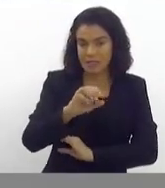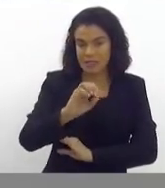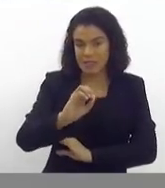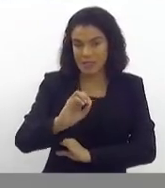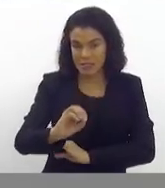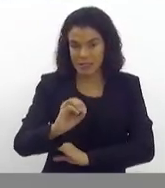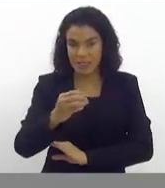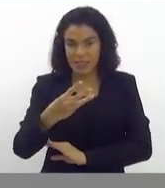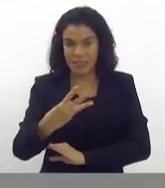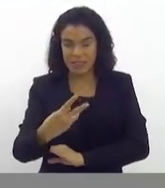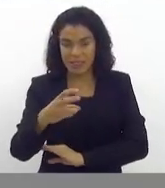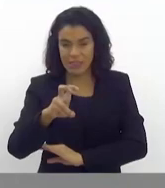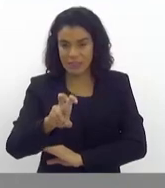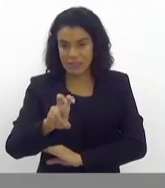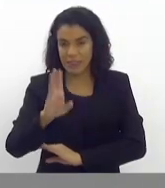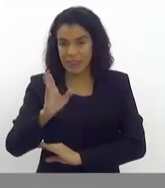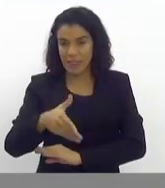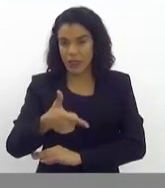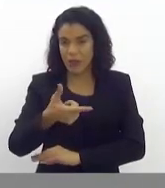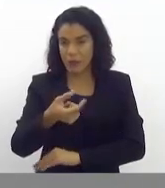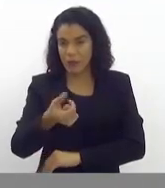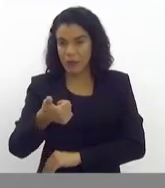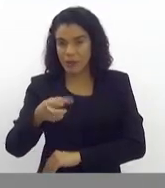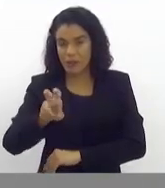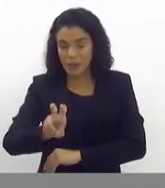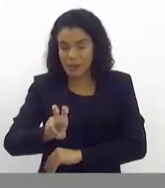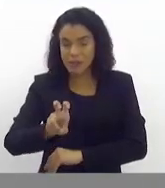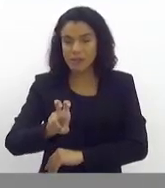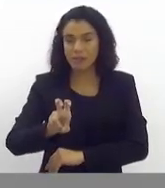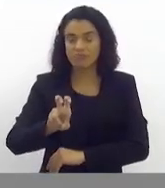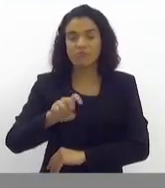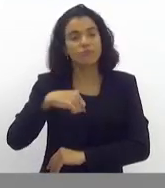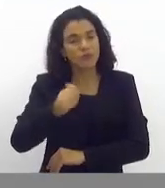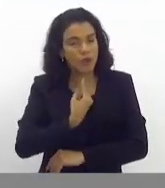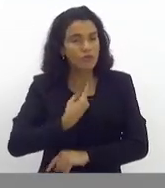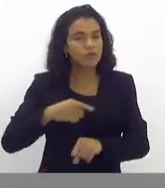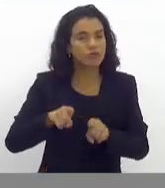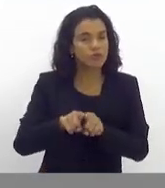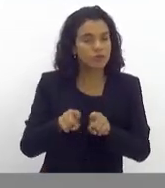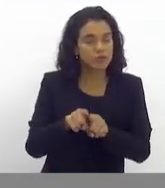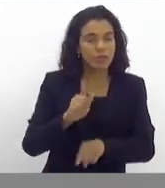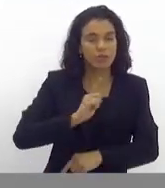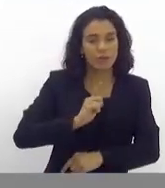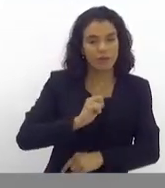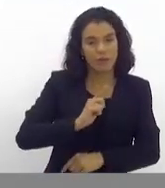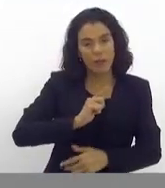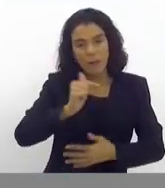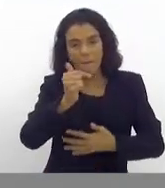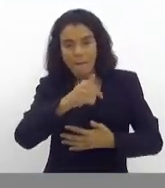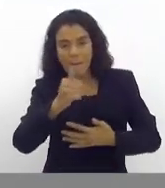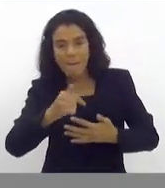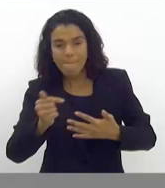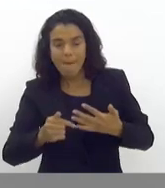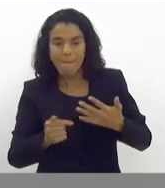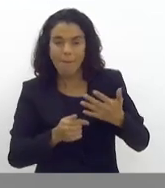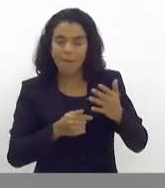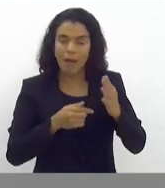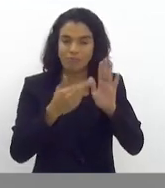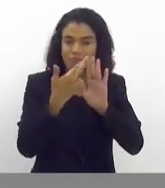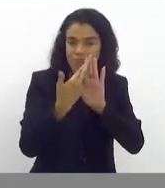7035 de 2015, além disso, a gente também tem uma série de normas. Quer